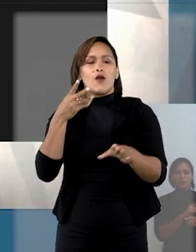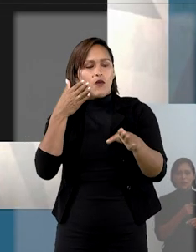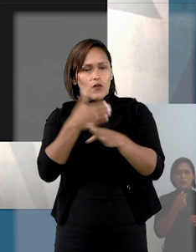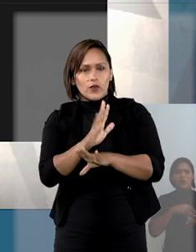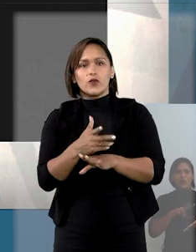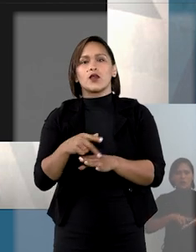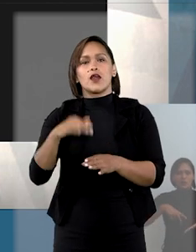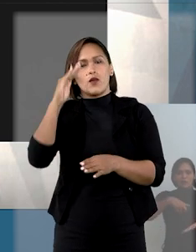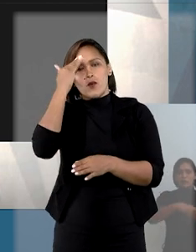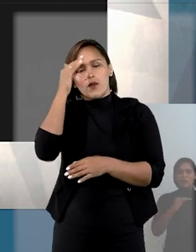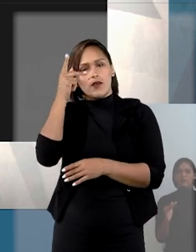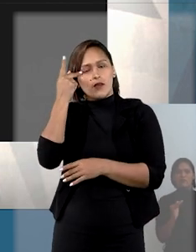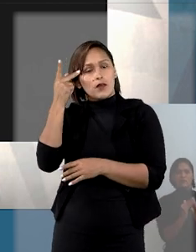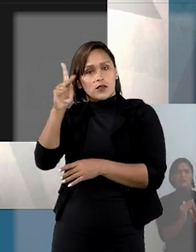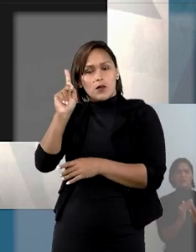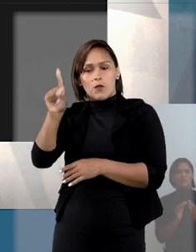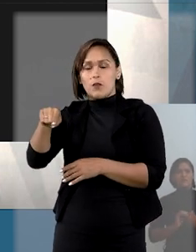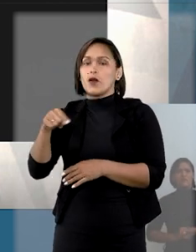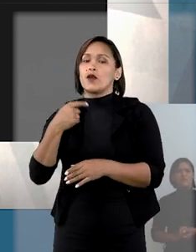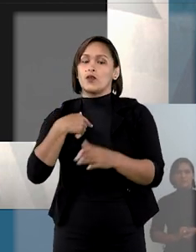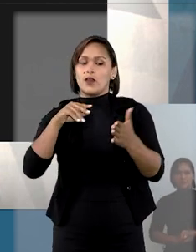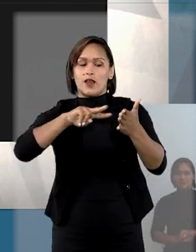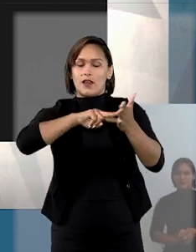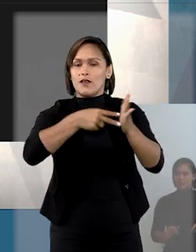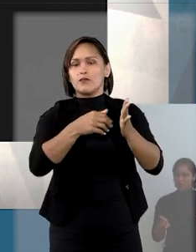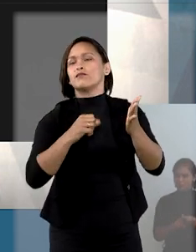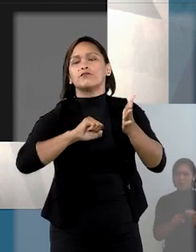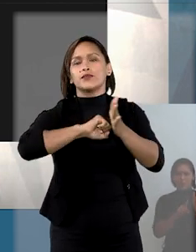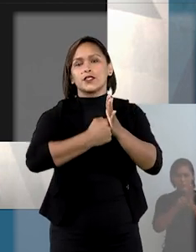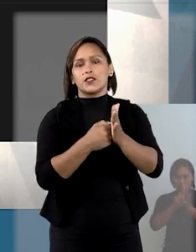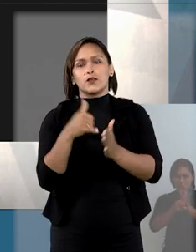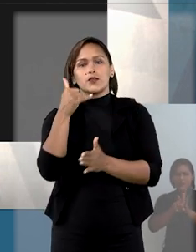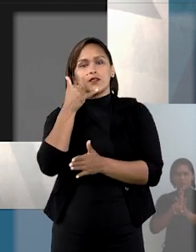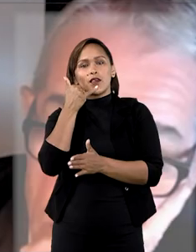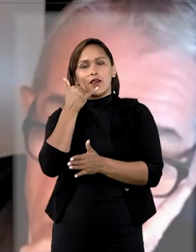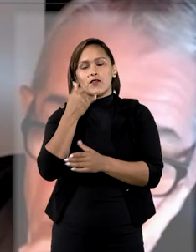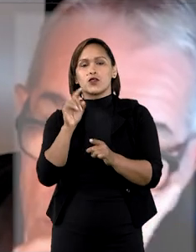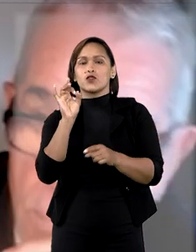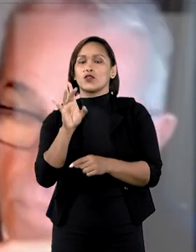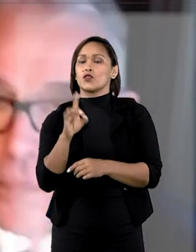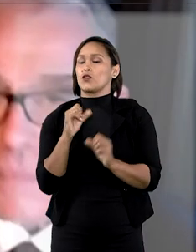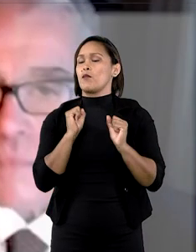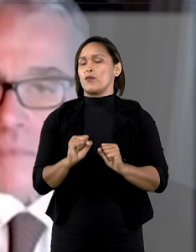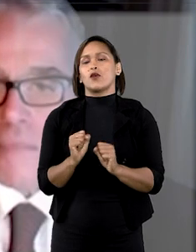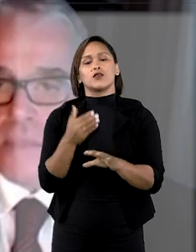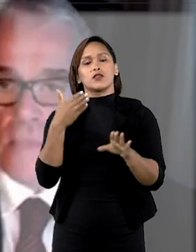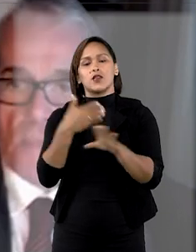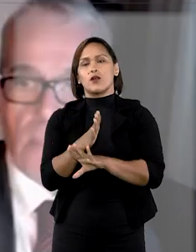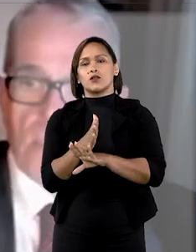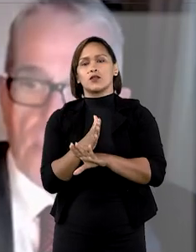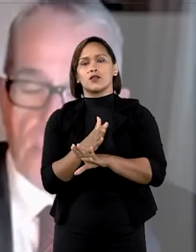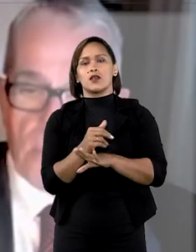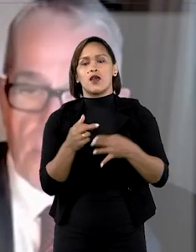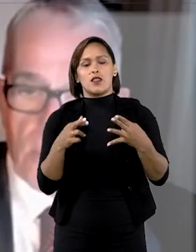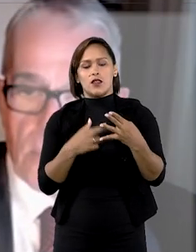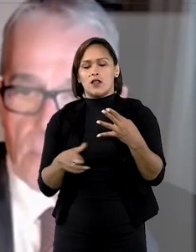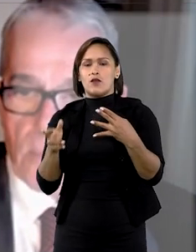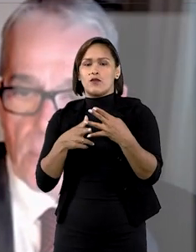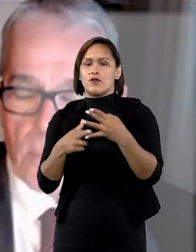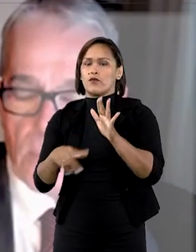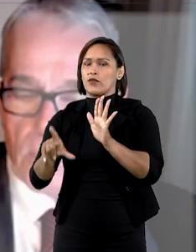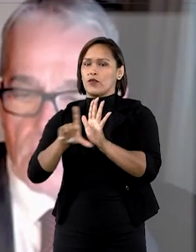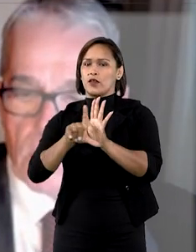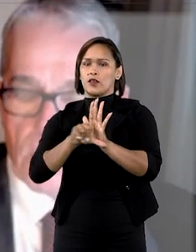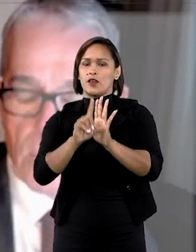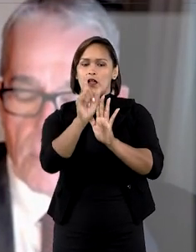entendimento do TJ de São Paulo no sentido de que a interceptação telefônica e telemática só pode ser autorizada nos estritos limites